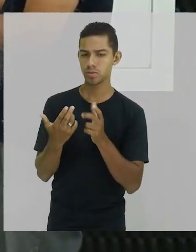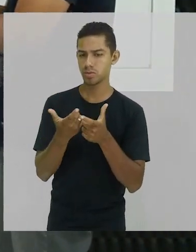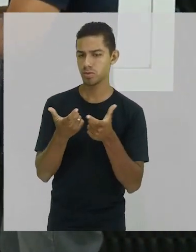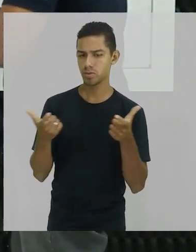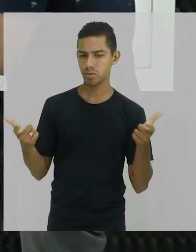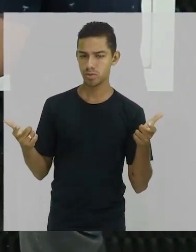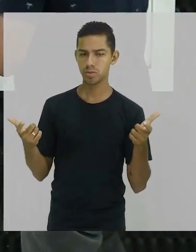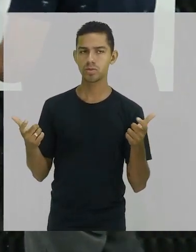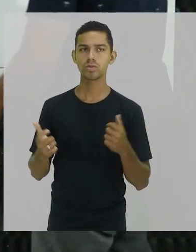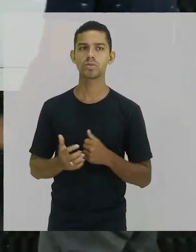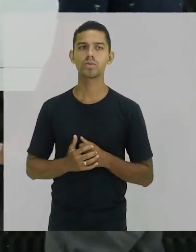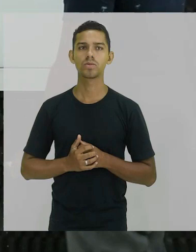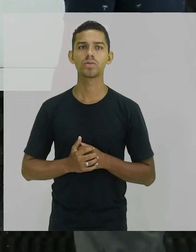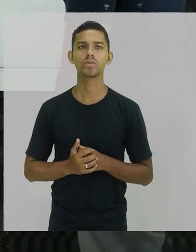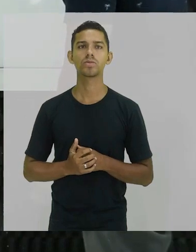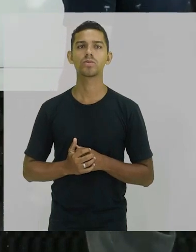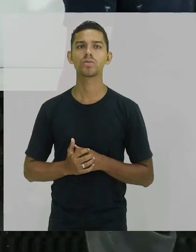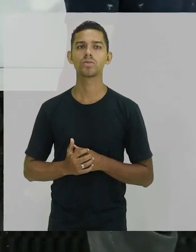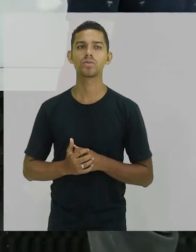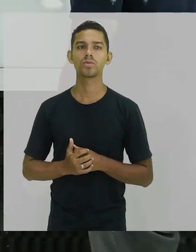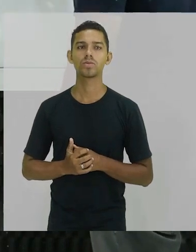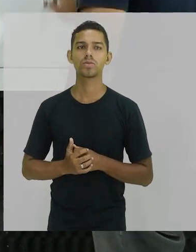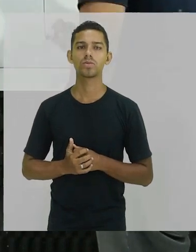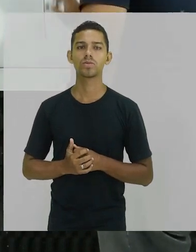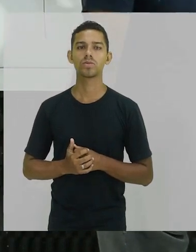Então, ele fala aqui, ó.